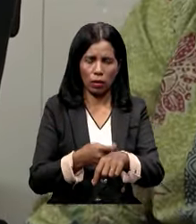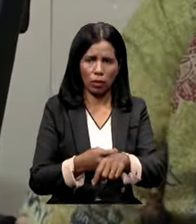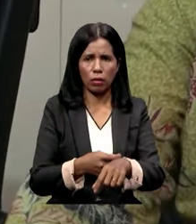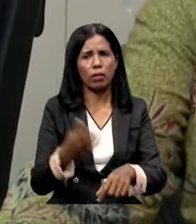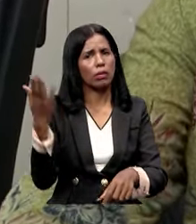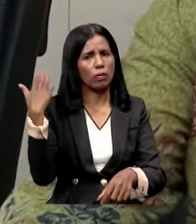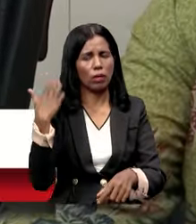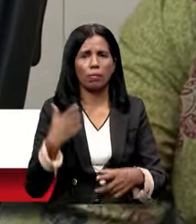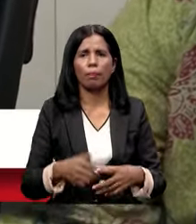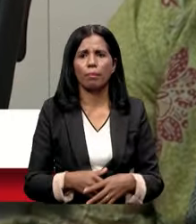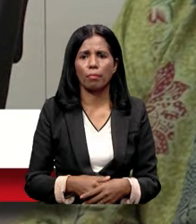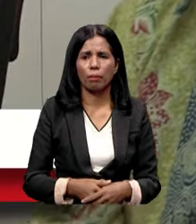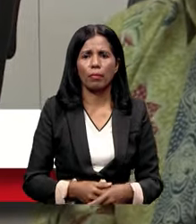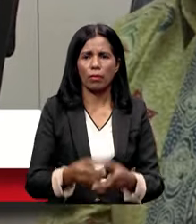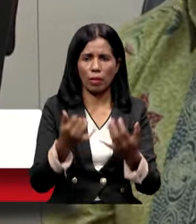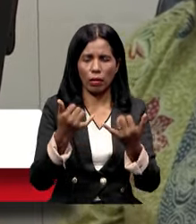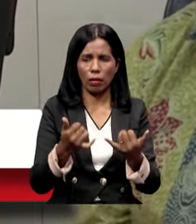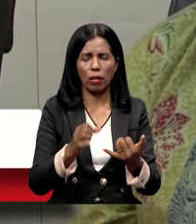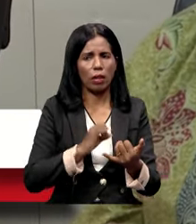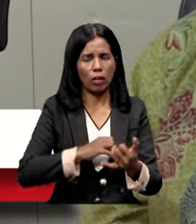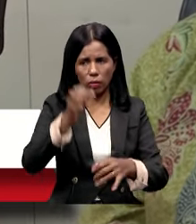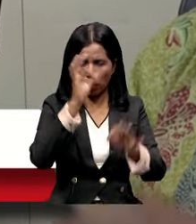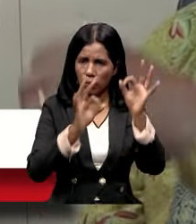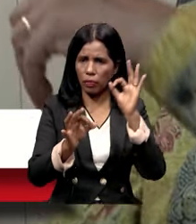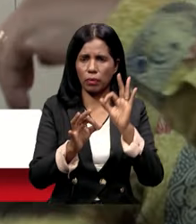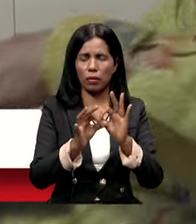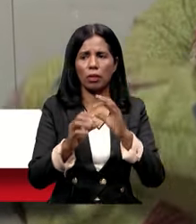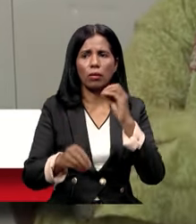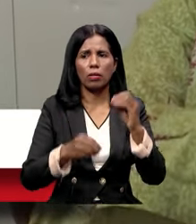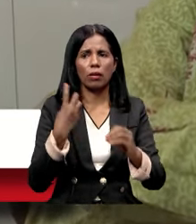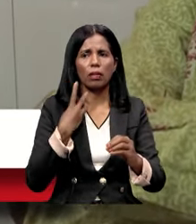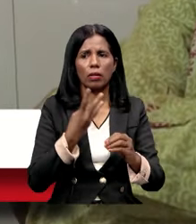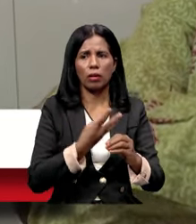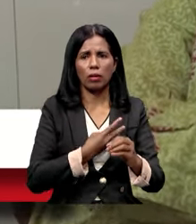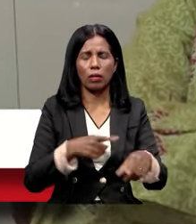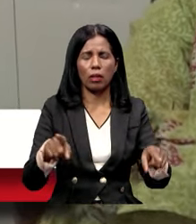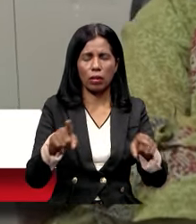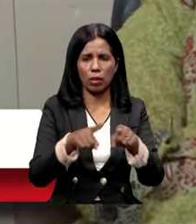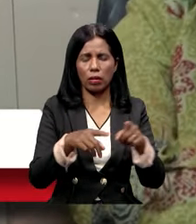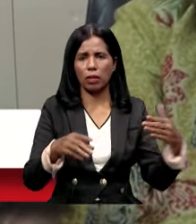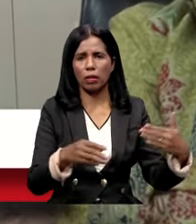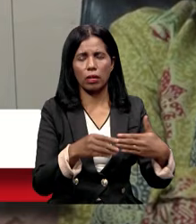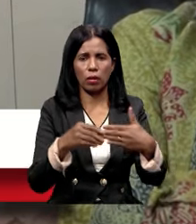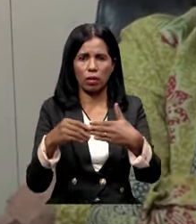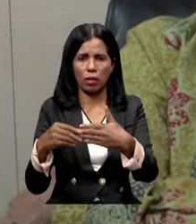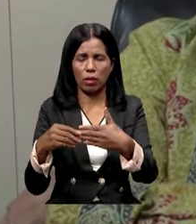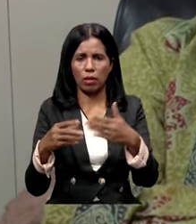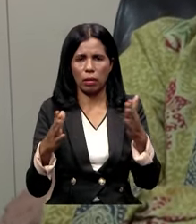inselo. Agora, aula fia kata ka, itabalo a satu sai imperador kari.